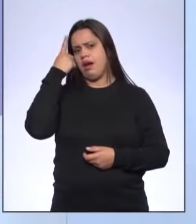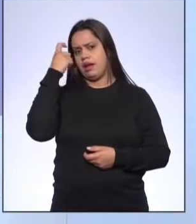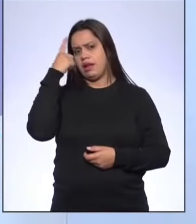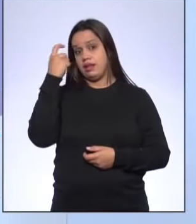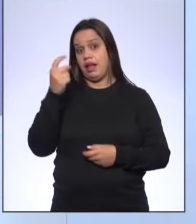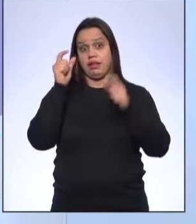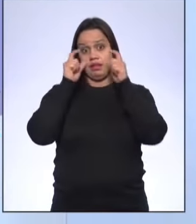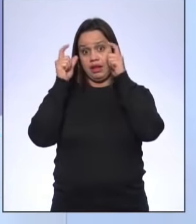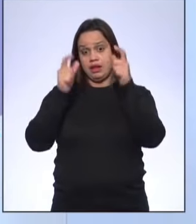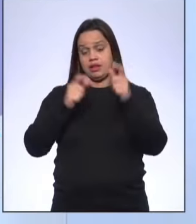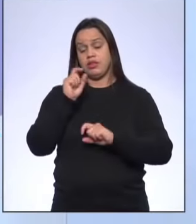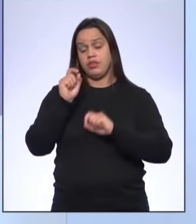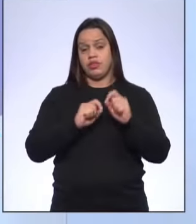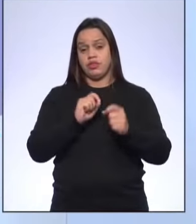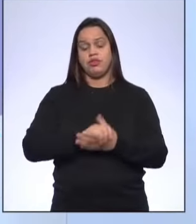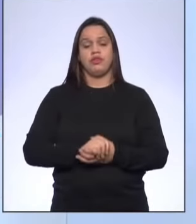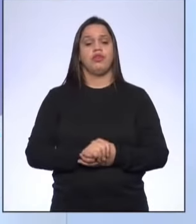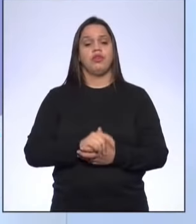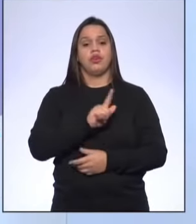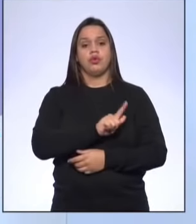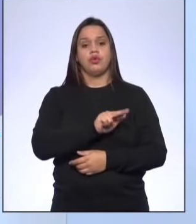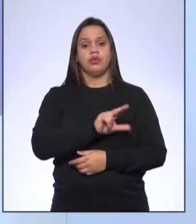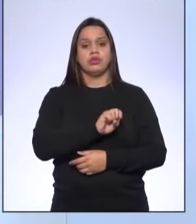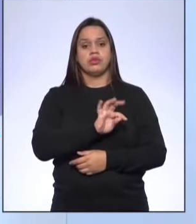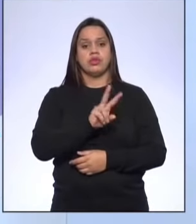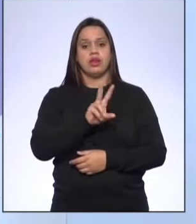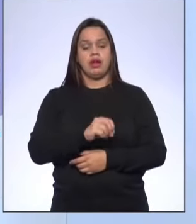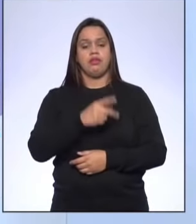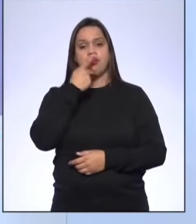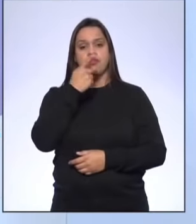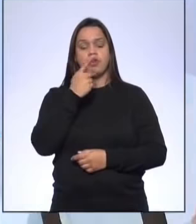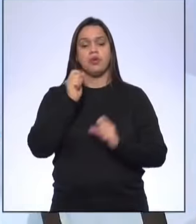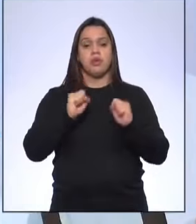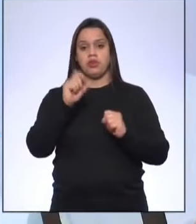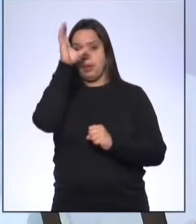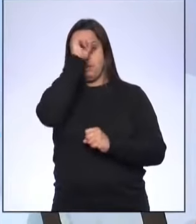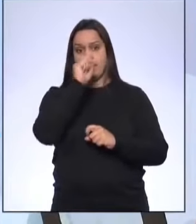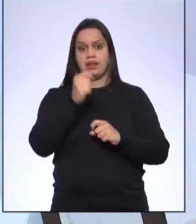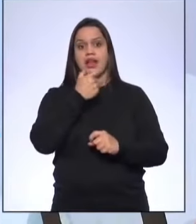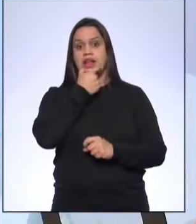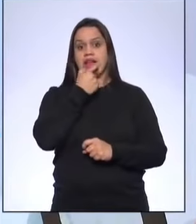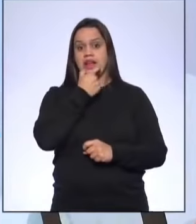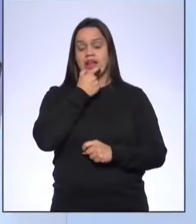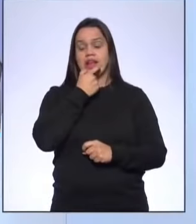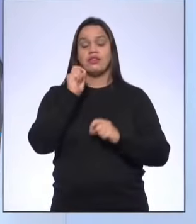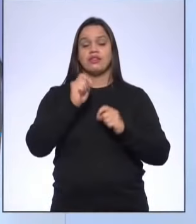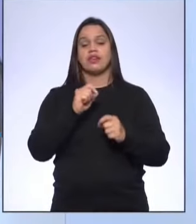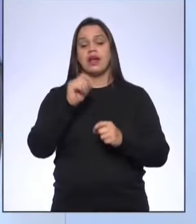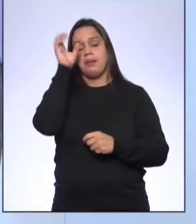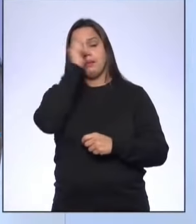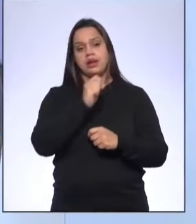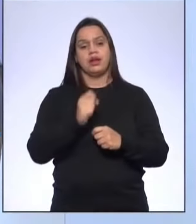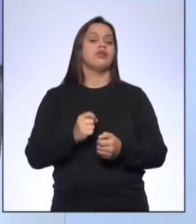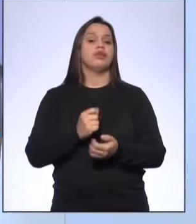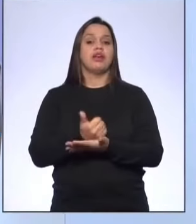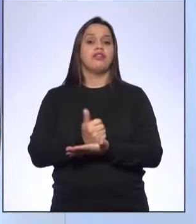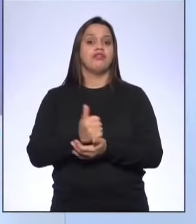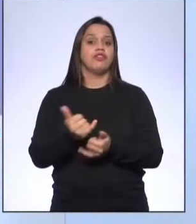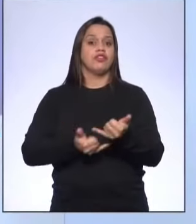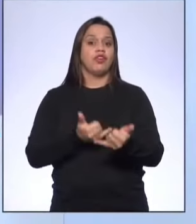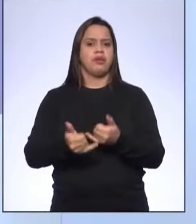que o pessoal fez ao gustavo falou sobre que dá a muito animais pode aprender do videogame né sim pessoal falou bastante de pokémon